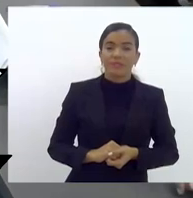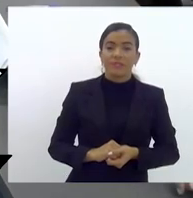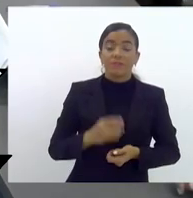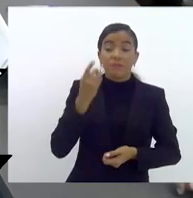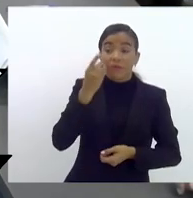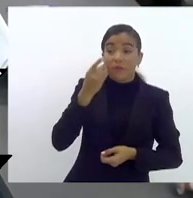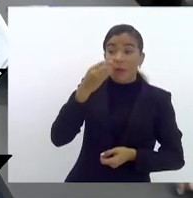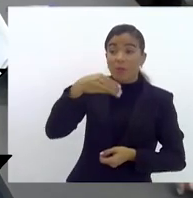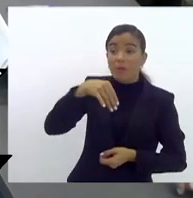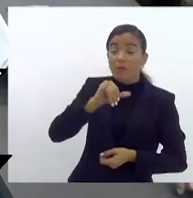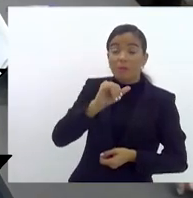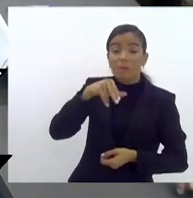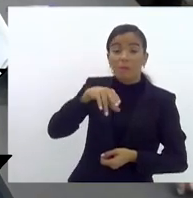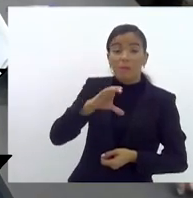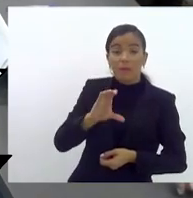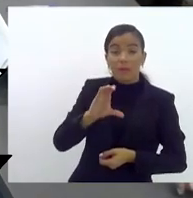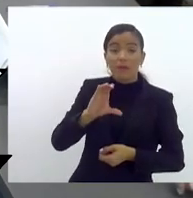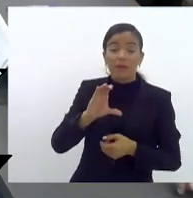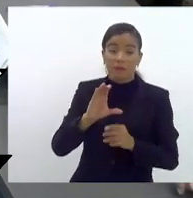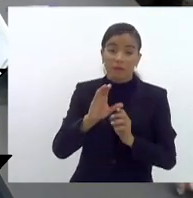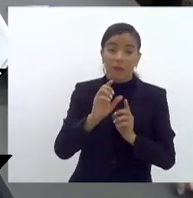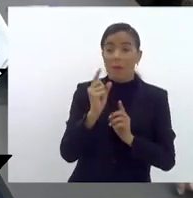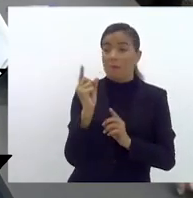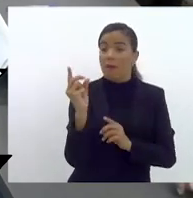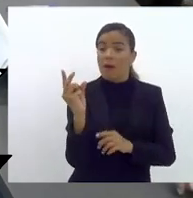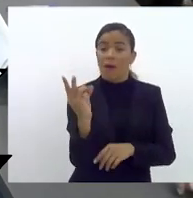em relação ao que disse